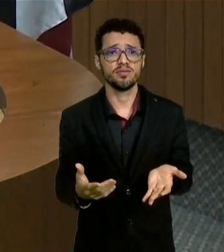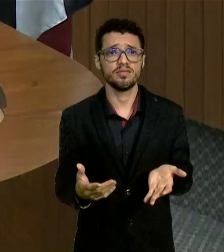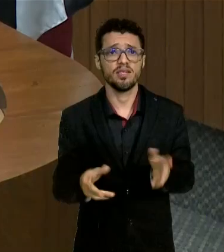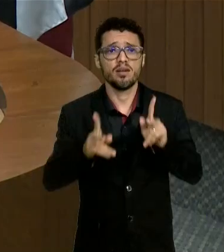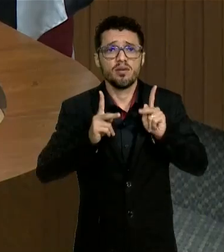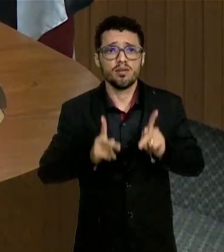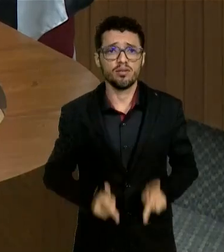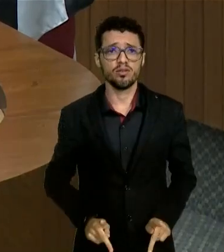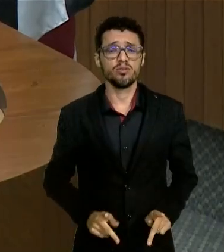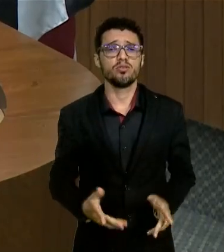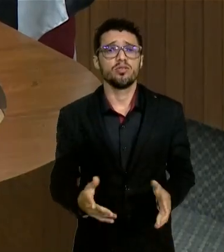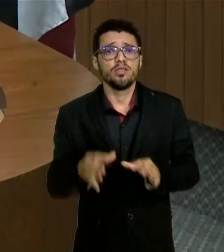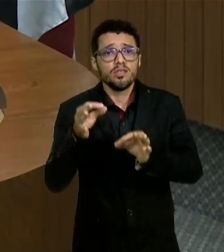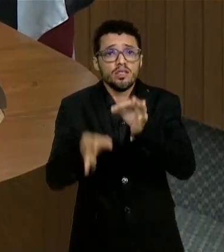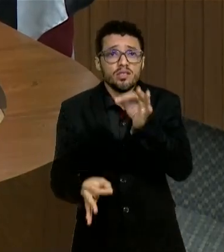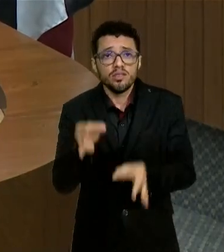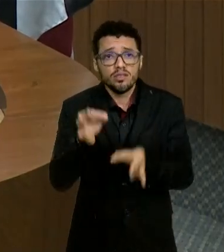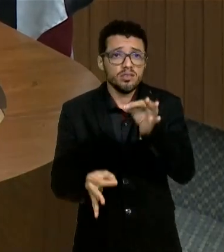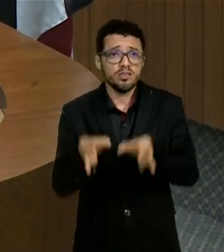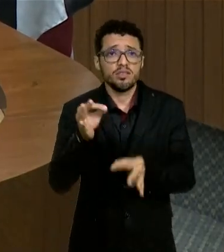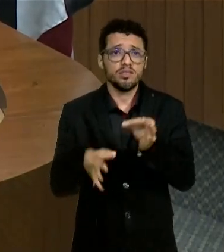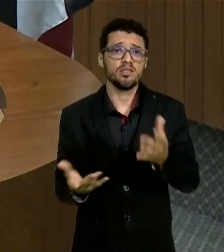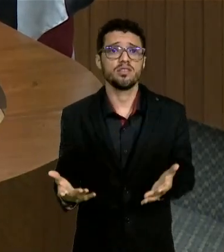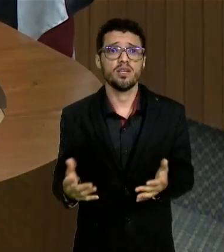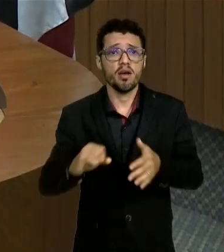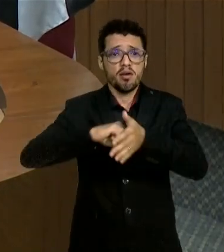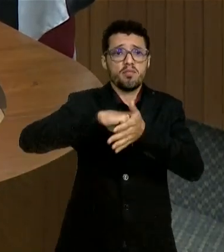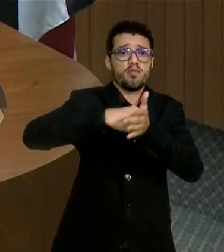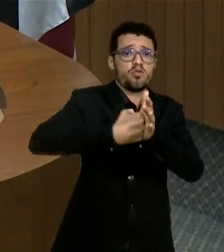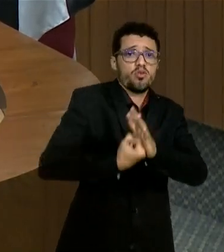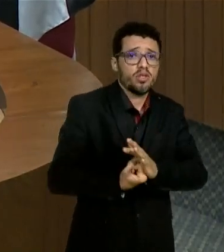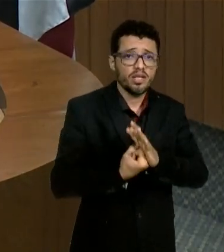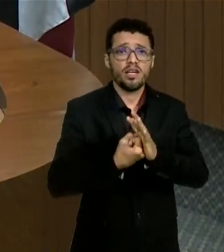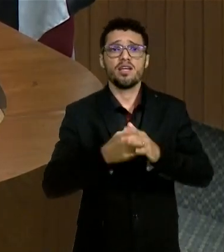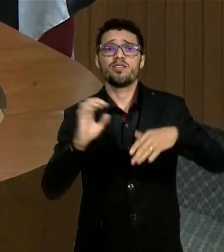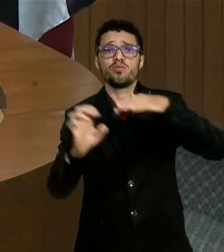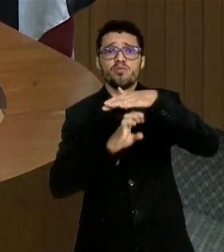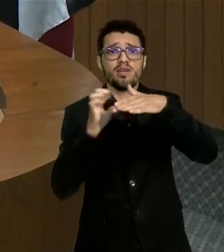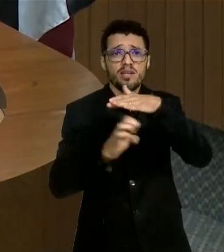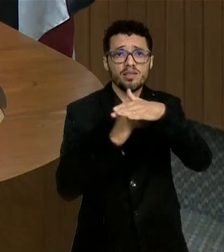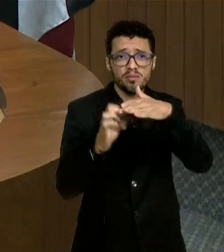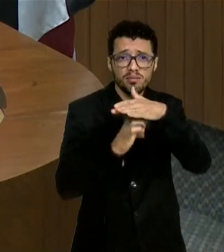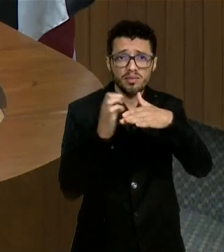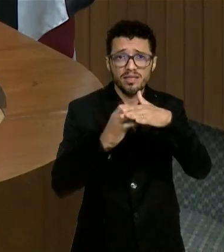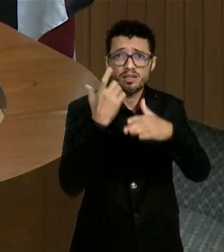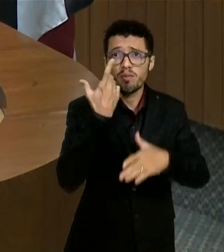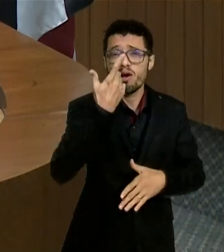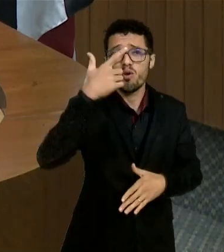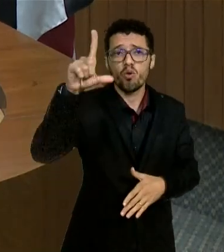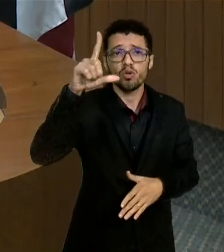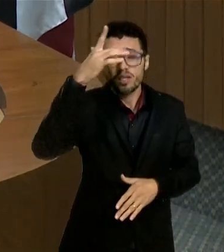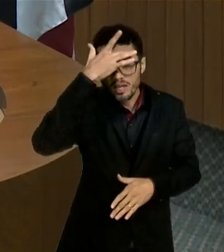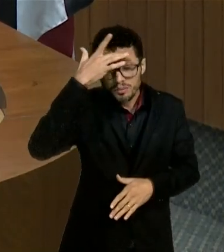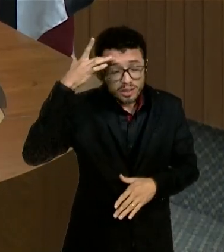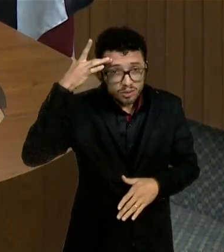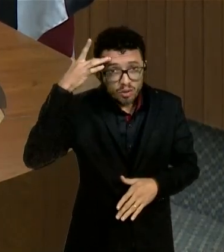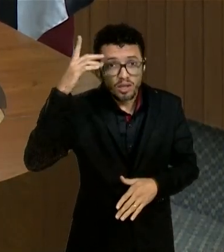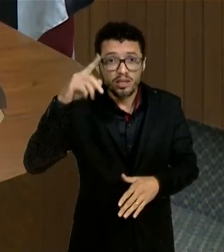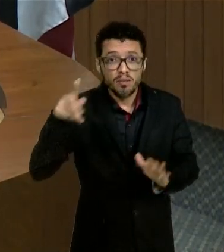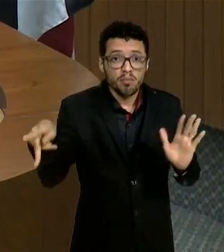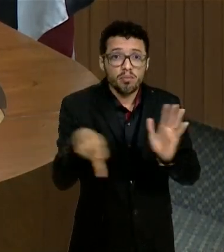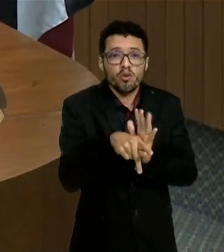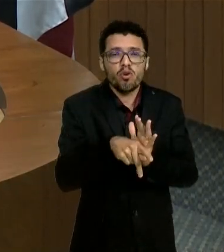Bloqueia o dinheiro de um outro grupo econômico, de uma outra empresa, onde a pessoa que é dona do X tem